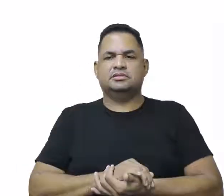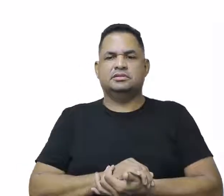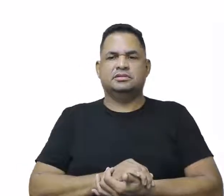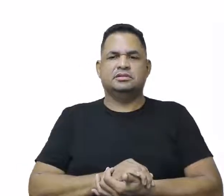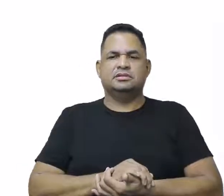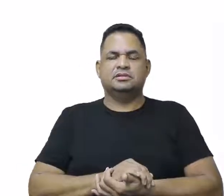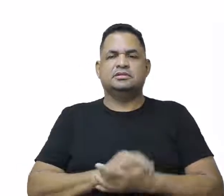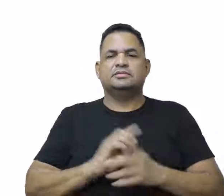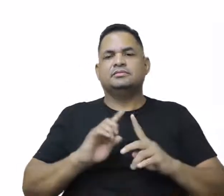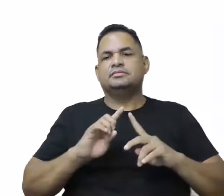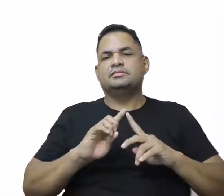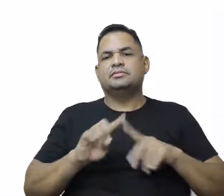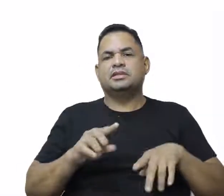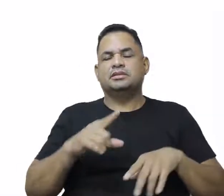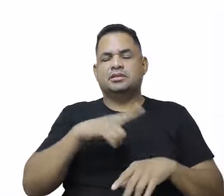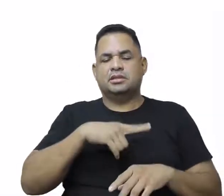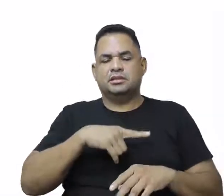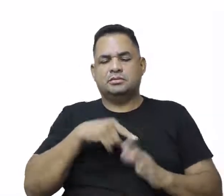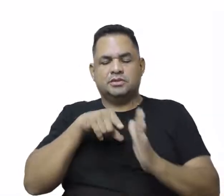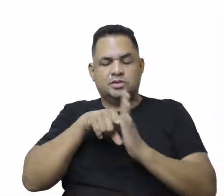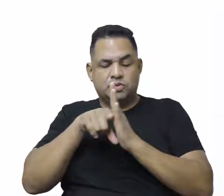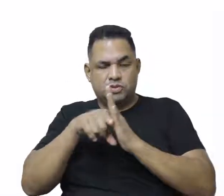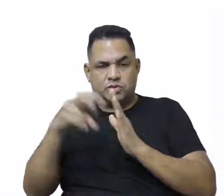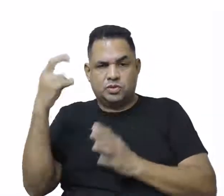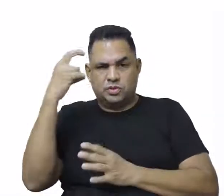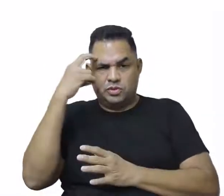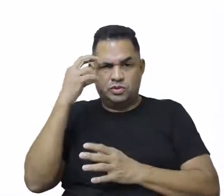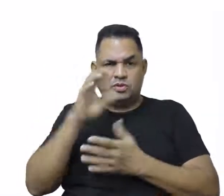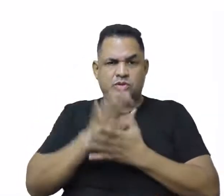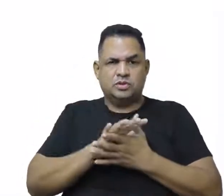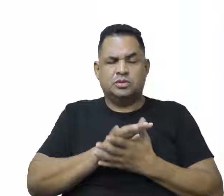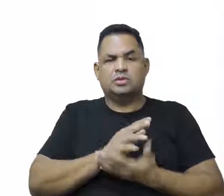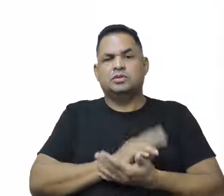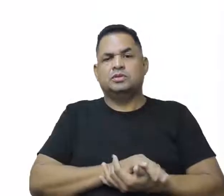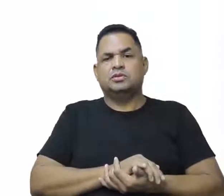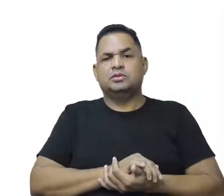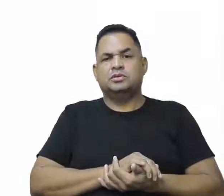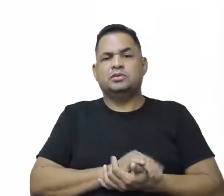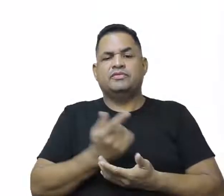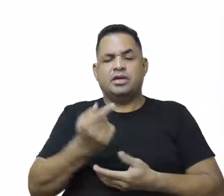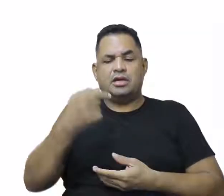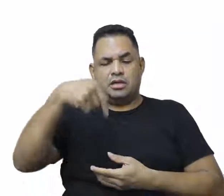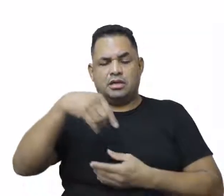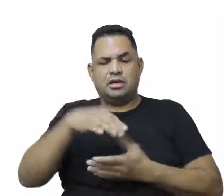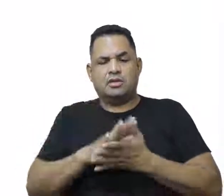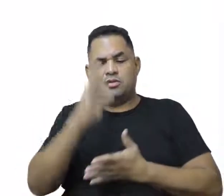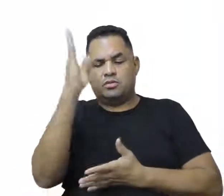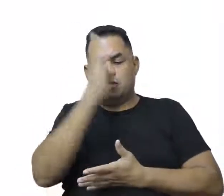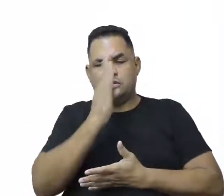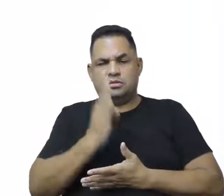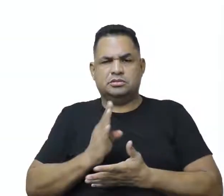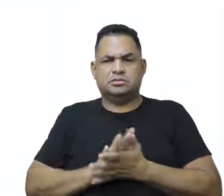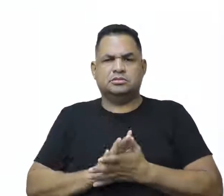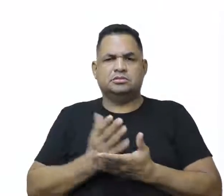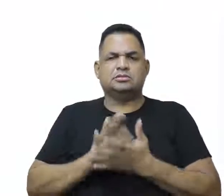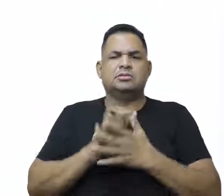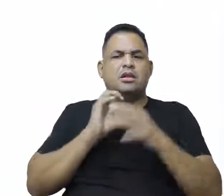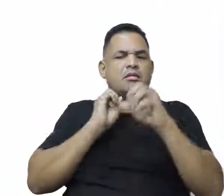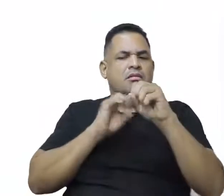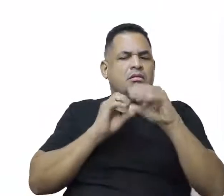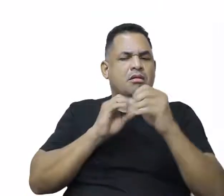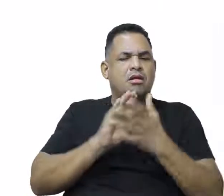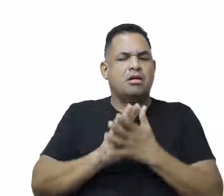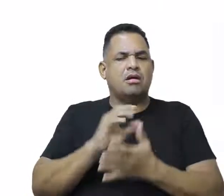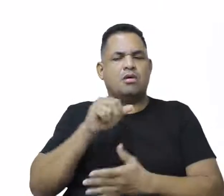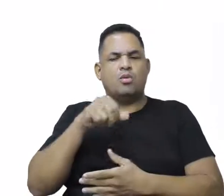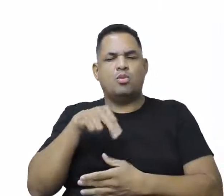tem estudos sobre a cultura, né? E ele, inclusive, visitou aí o Brasil quase inteiro, deu aula na USP por